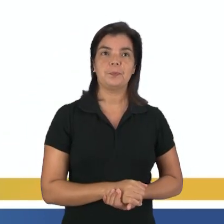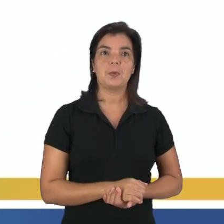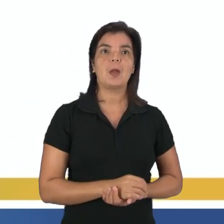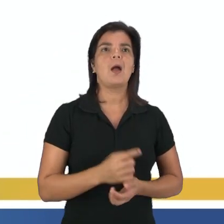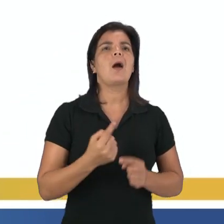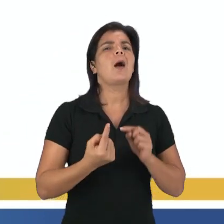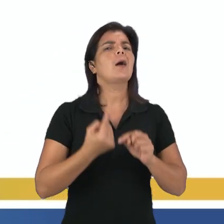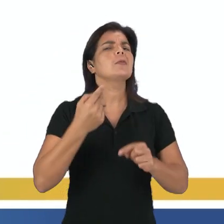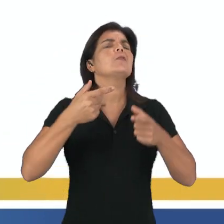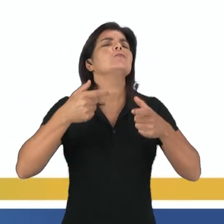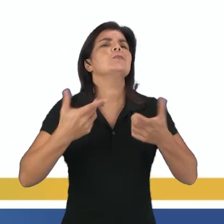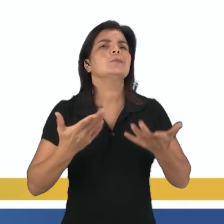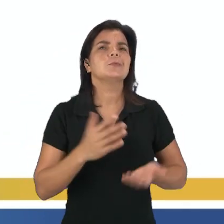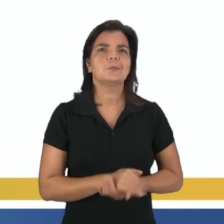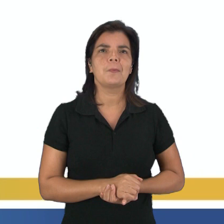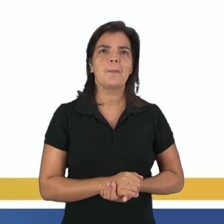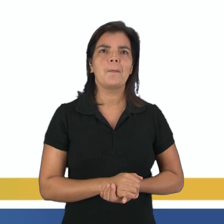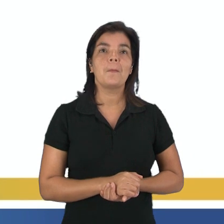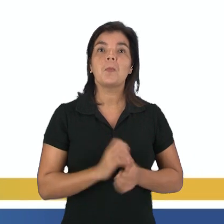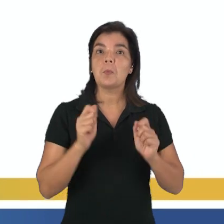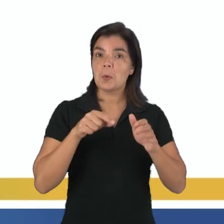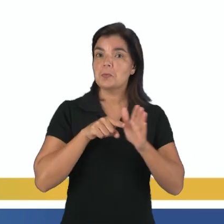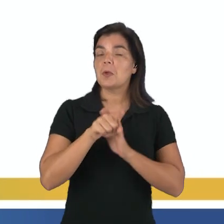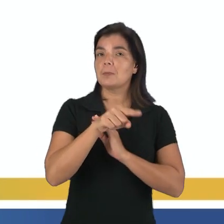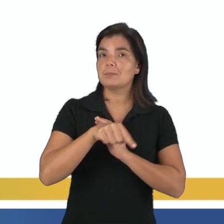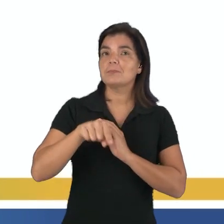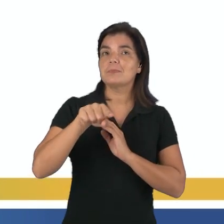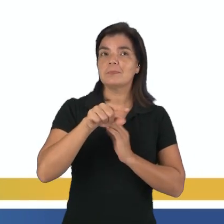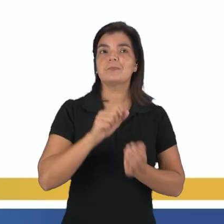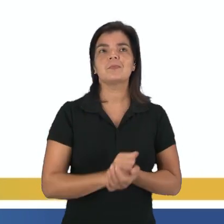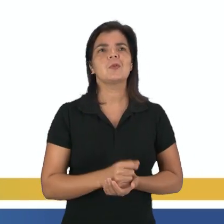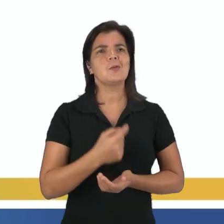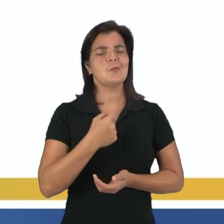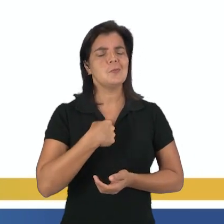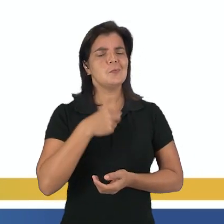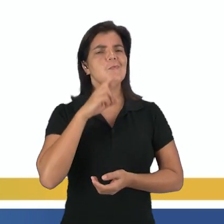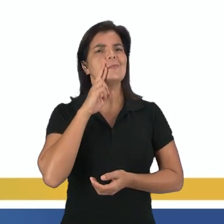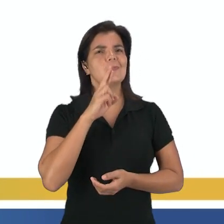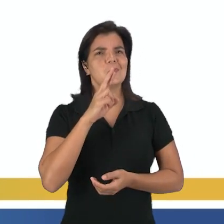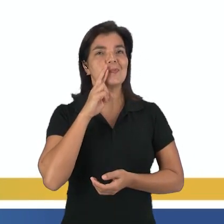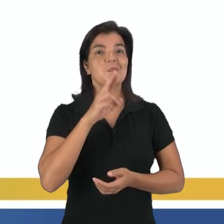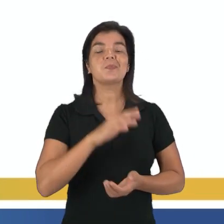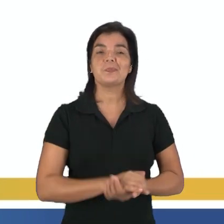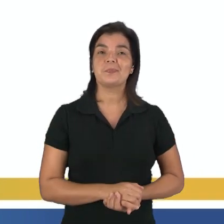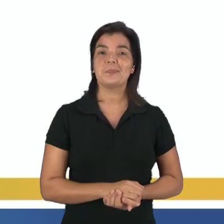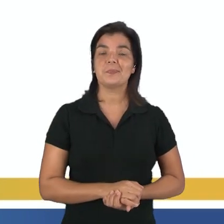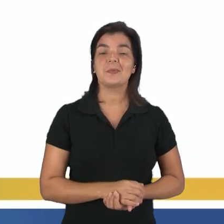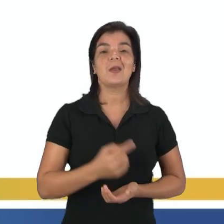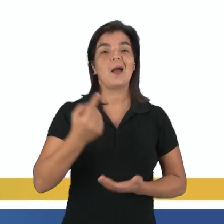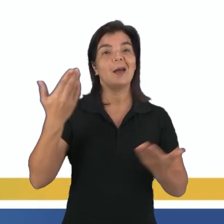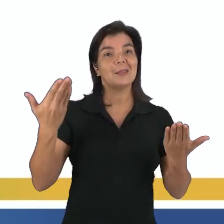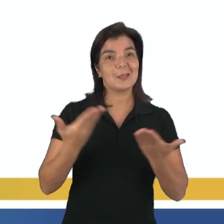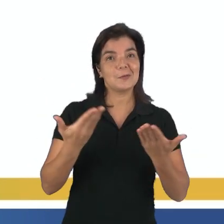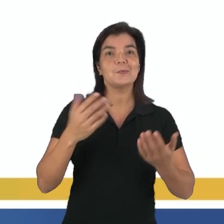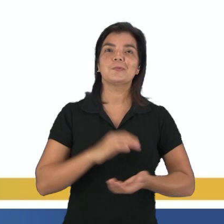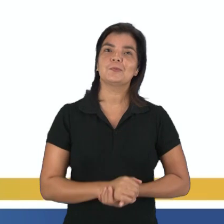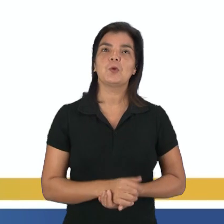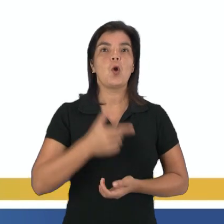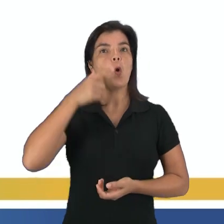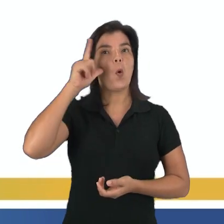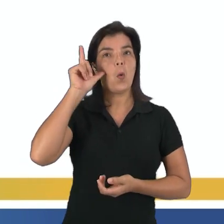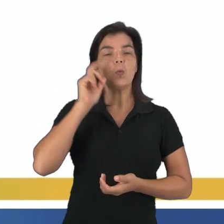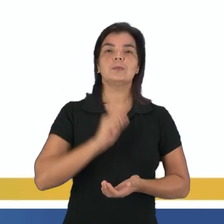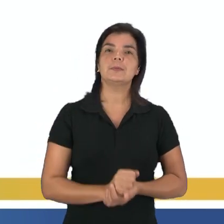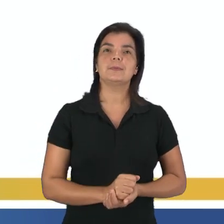atrás. Atrás de onde? Podem perguntar. Vocês. E eu responderei: atrás de